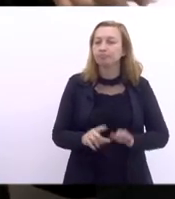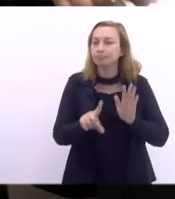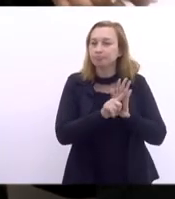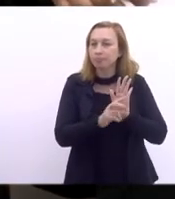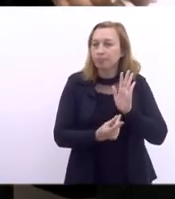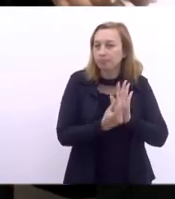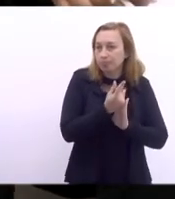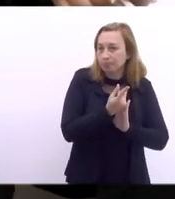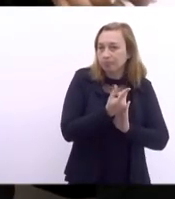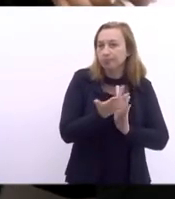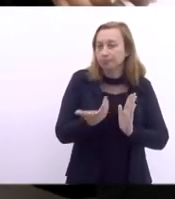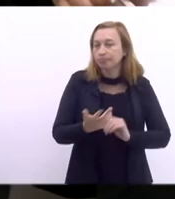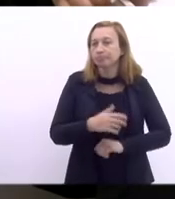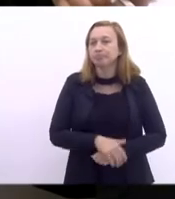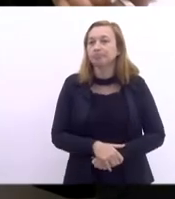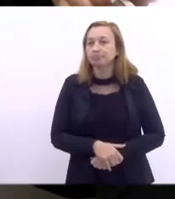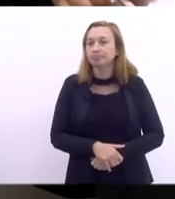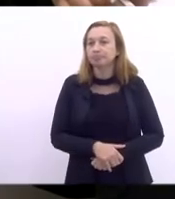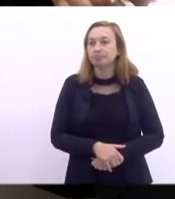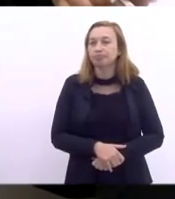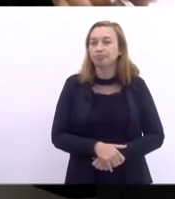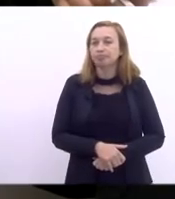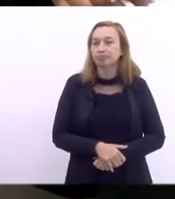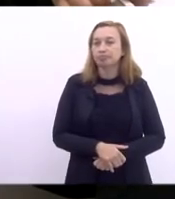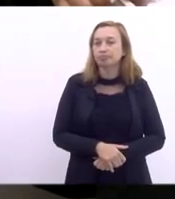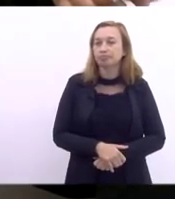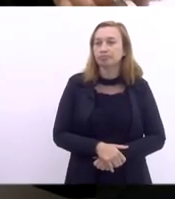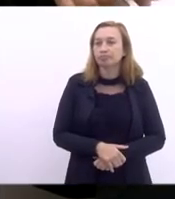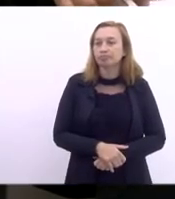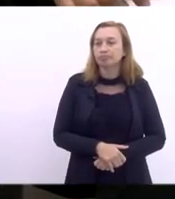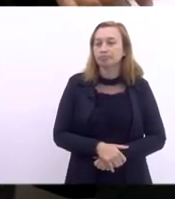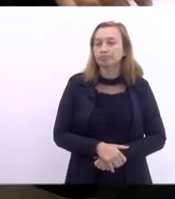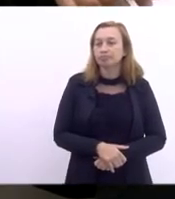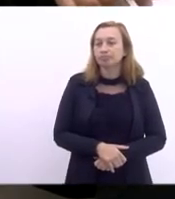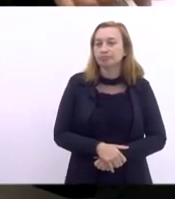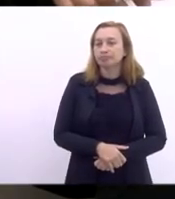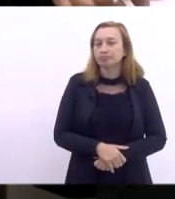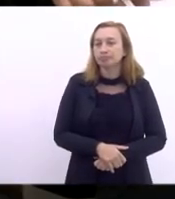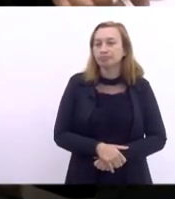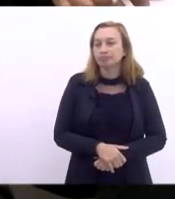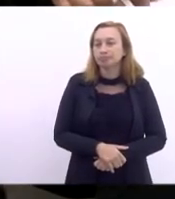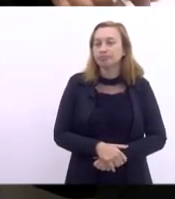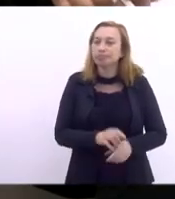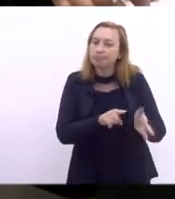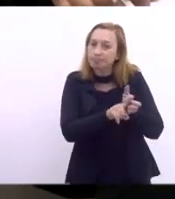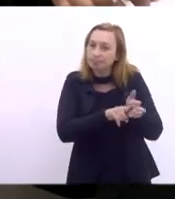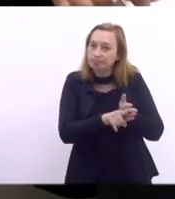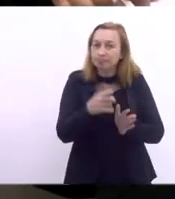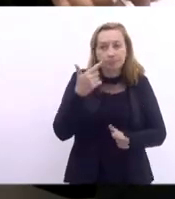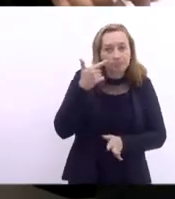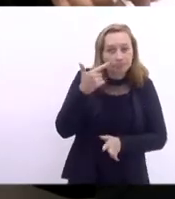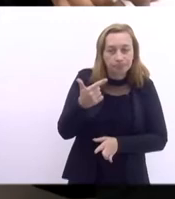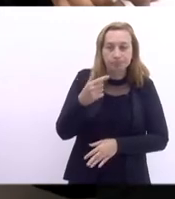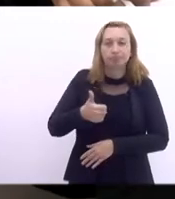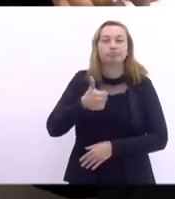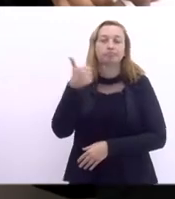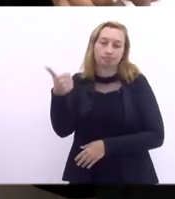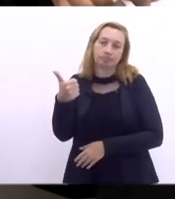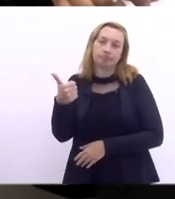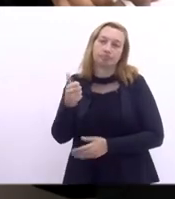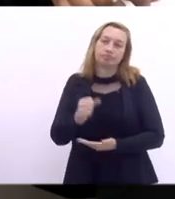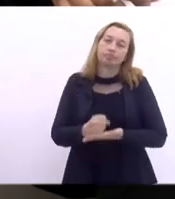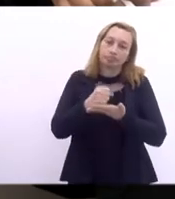aqui deve vir com preguiça para poder certificados podem ser verificado não posso as premissas que